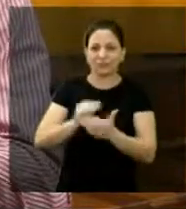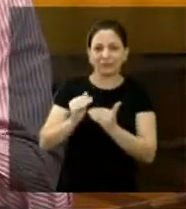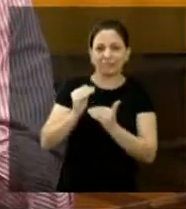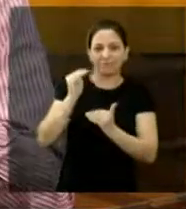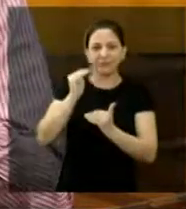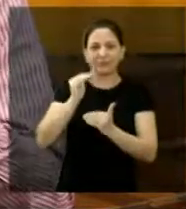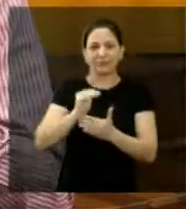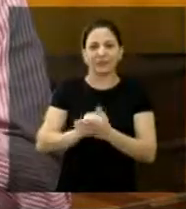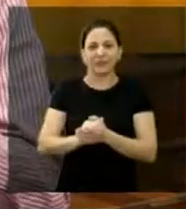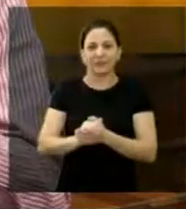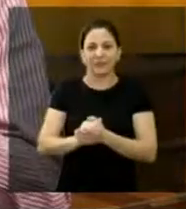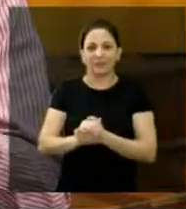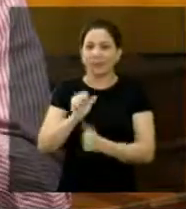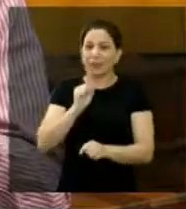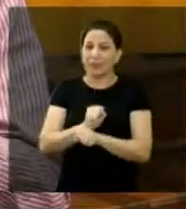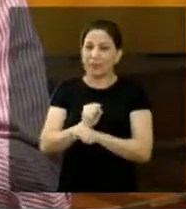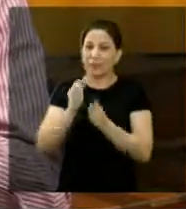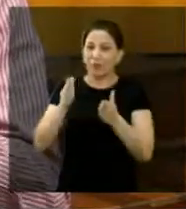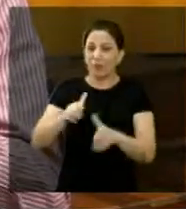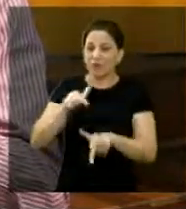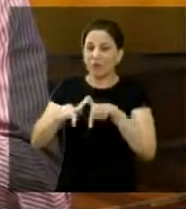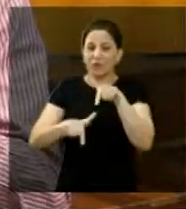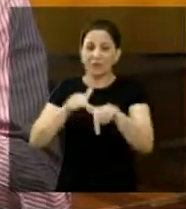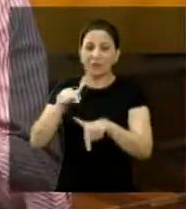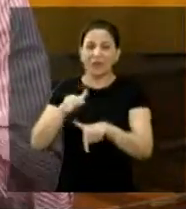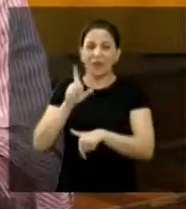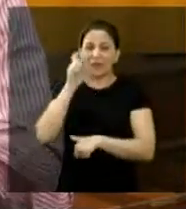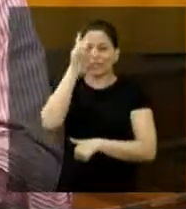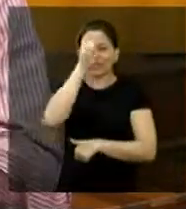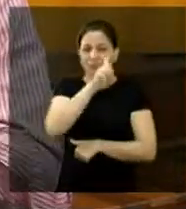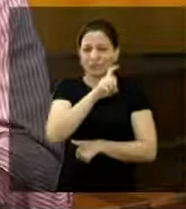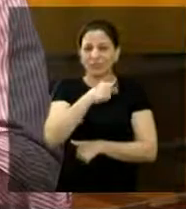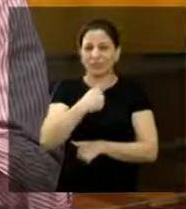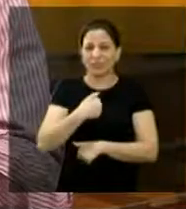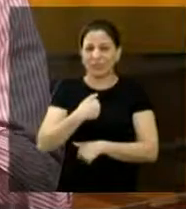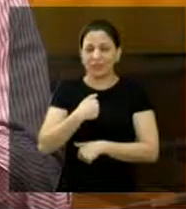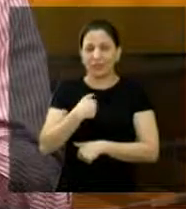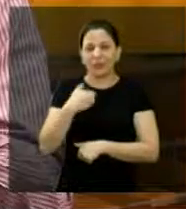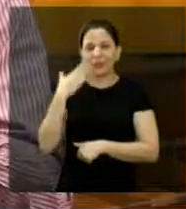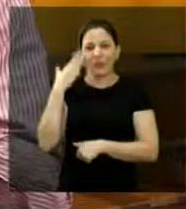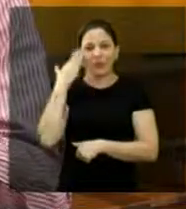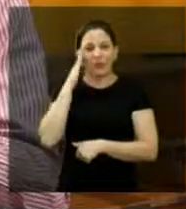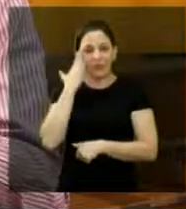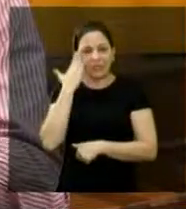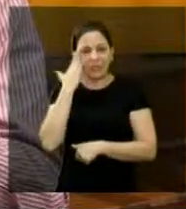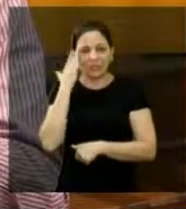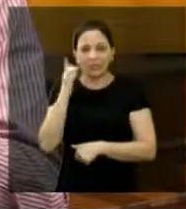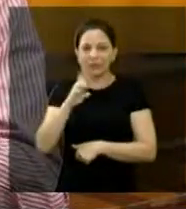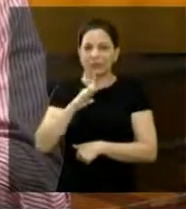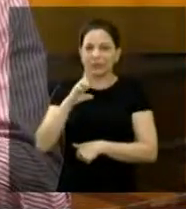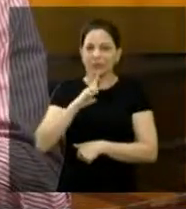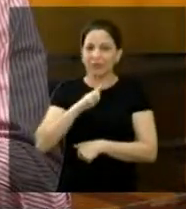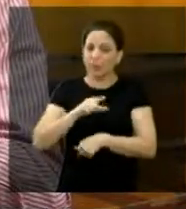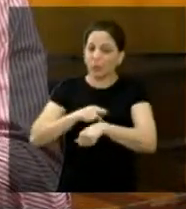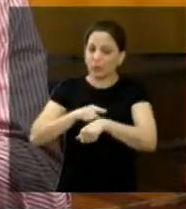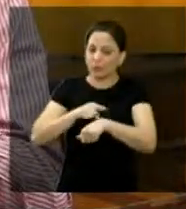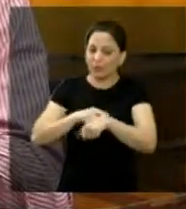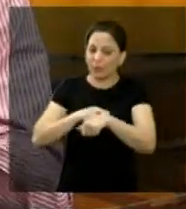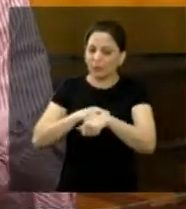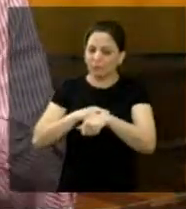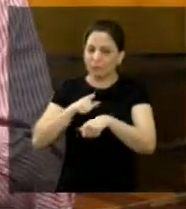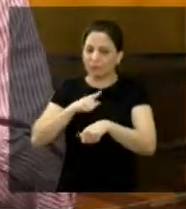né? Então, falar em parar agora, para mim, é um pouco difícil. Embora eu entenda que todos nós temos o nosso tempo,